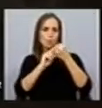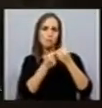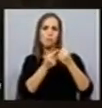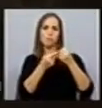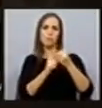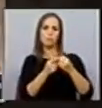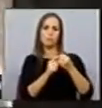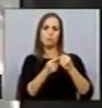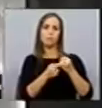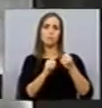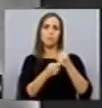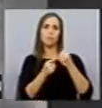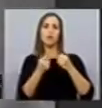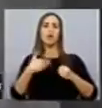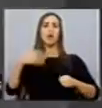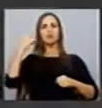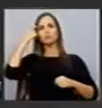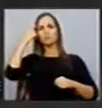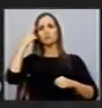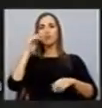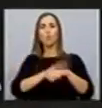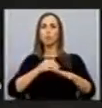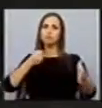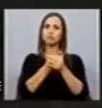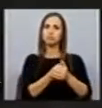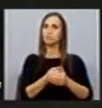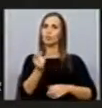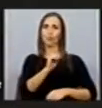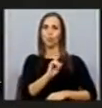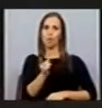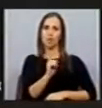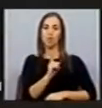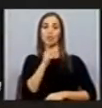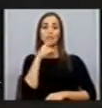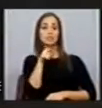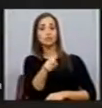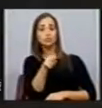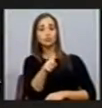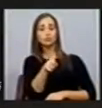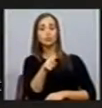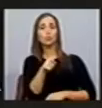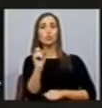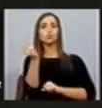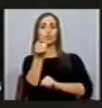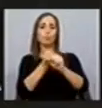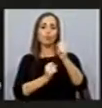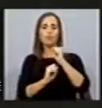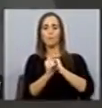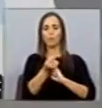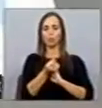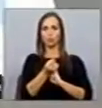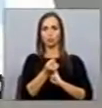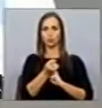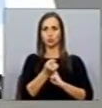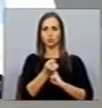que anteriormente se pensava que podiam ser criados pelo próprio impacto. Mas não, este modelo diz-nos que aquilo são, no fundo, movimentos de terras,